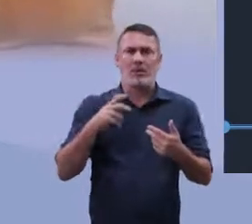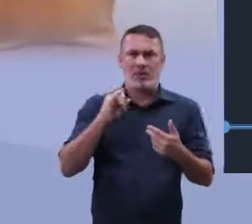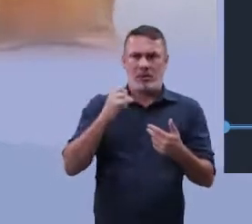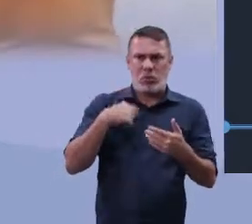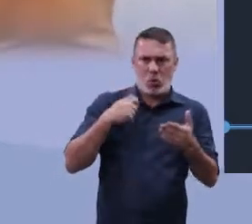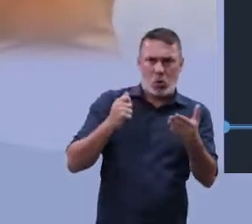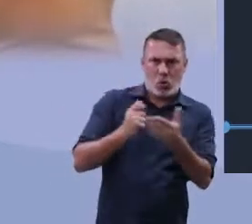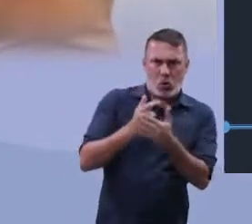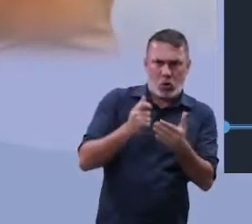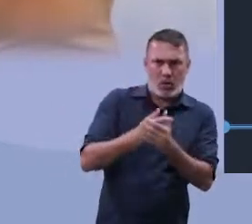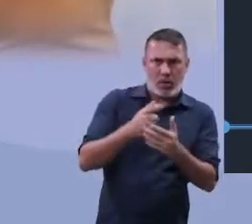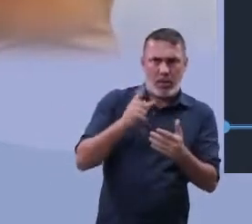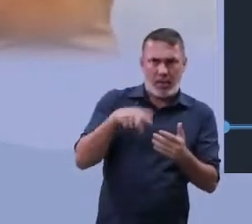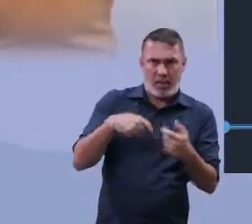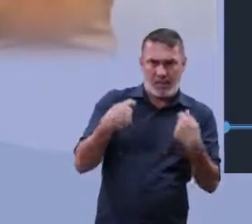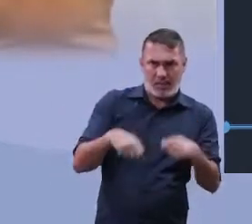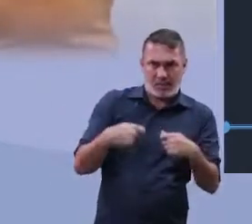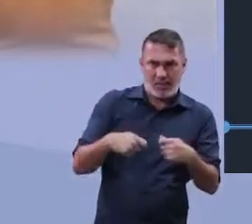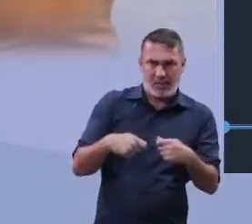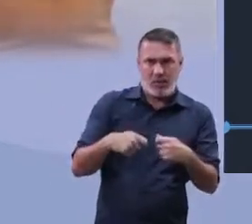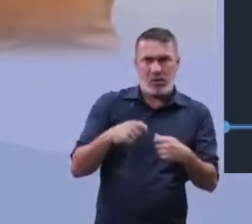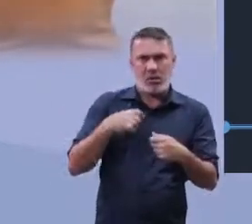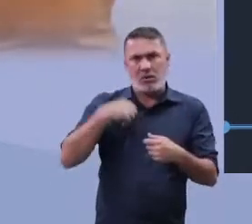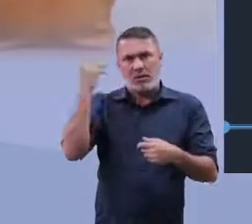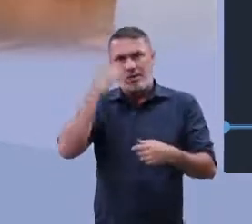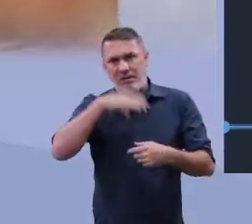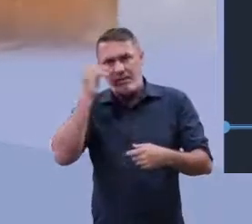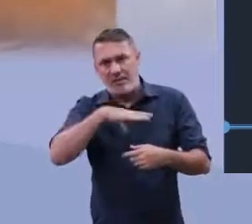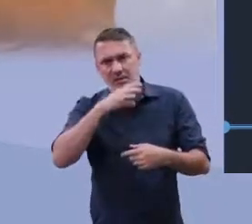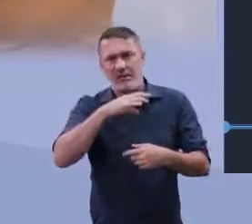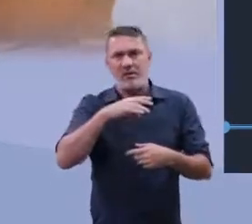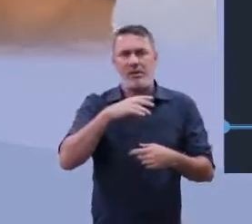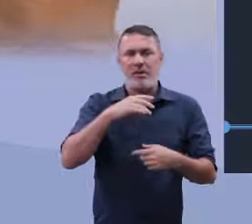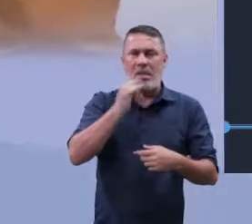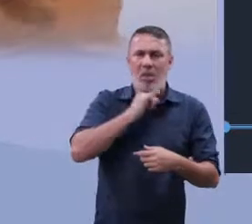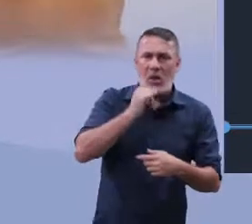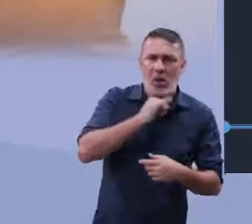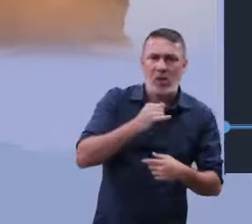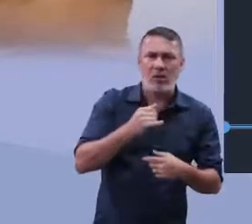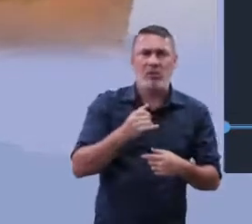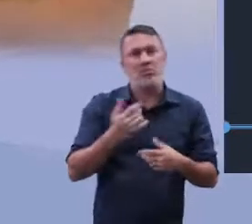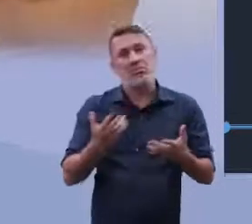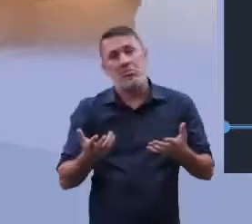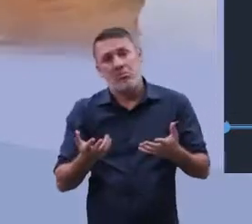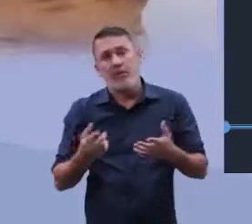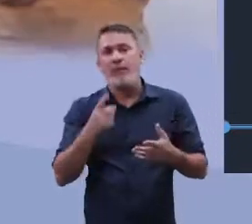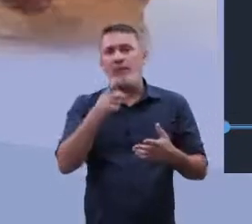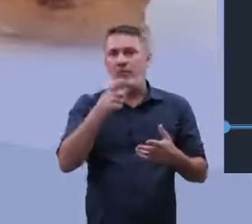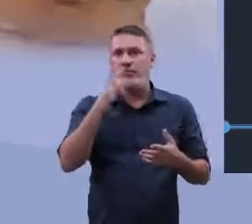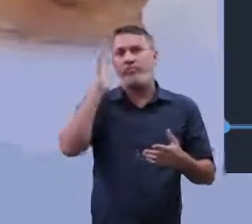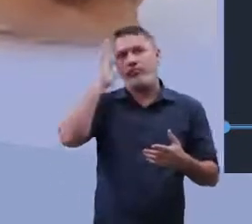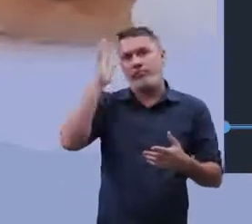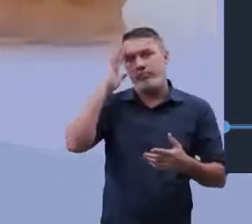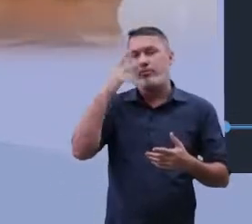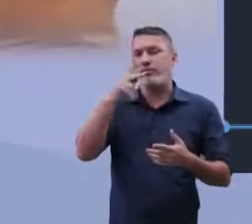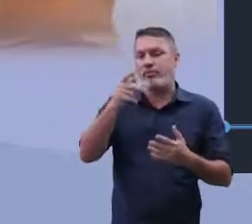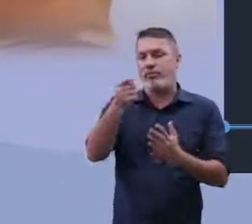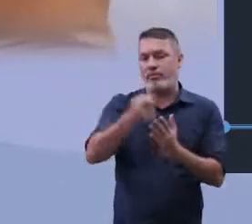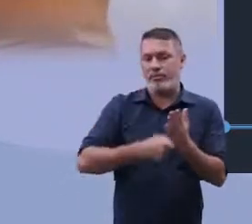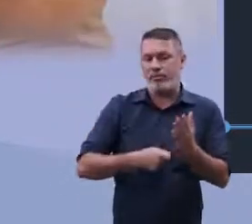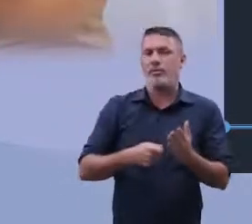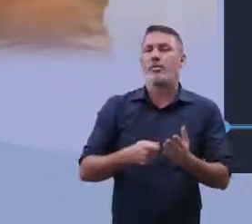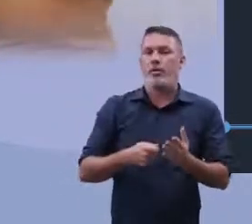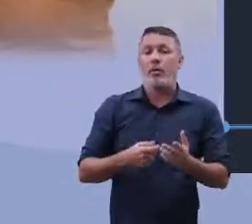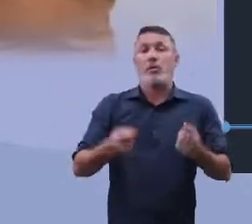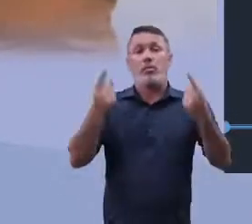quando eu estou consumindo além daquilo que eu preciso? Então, basicamente, uma ideia que você pode já começar a tratar na sua